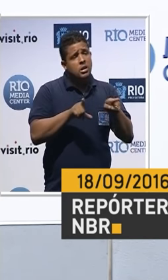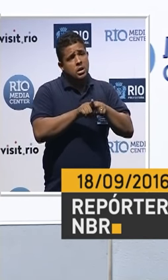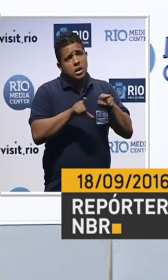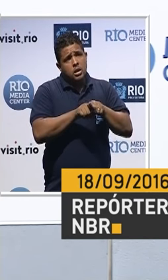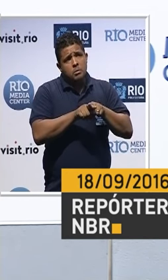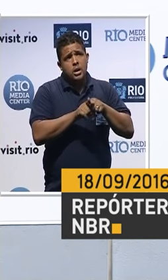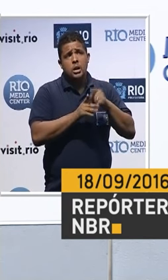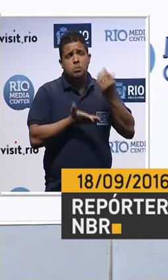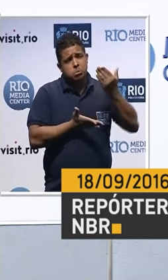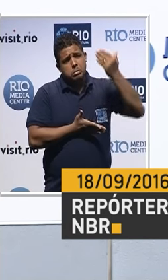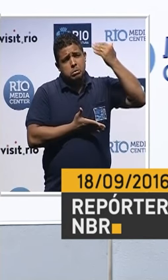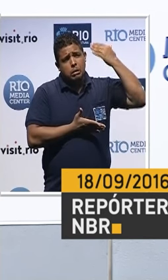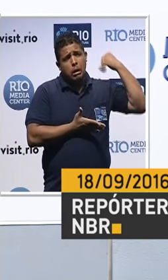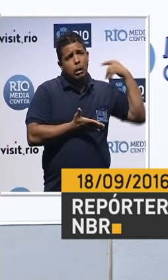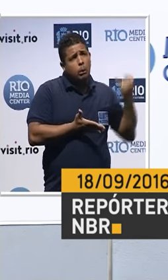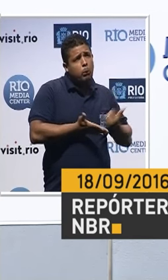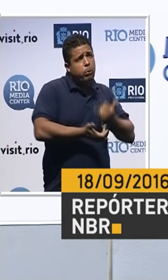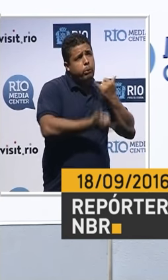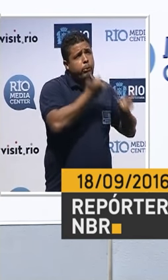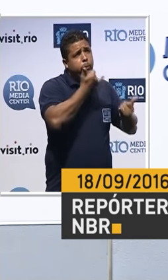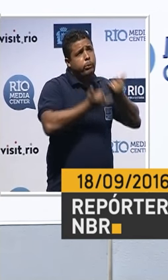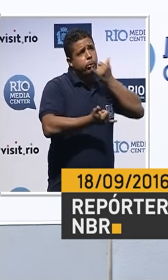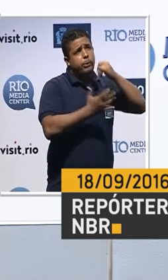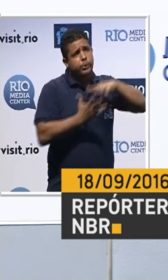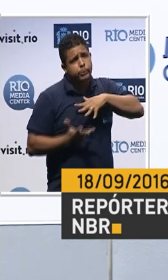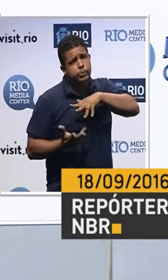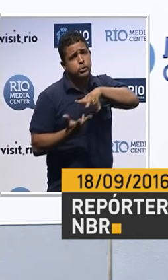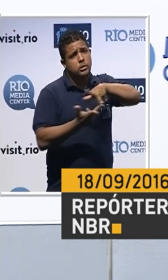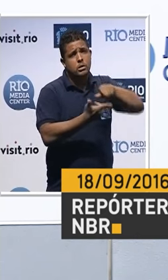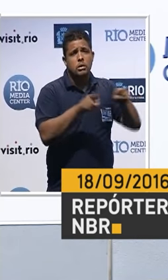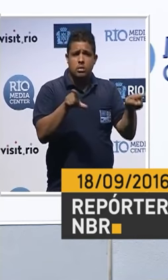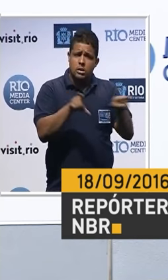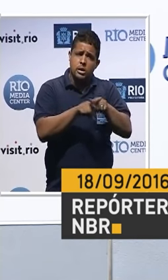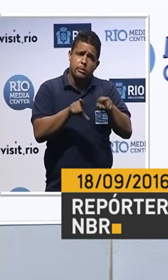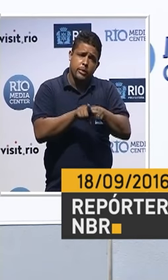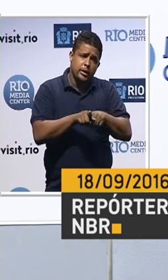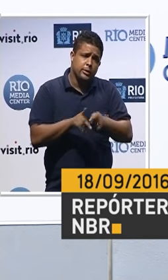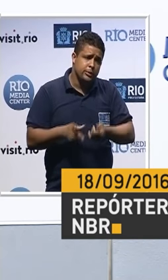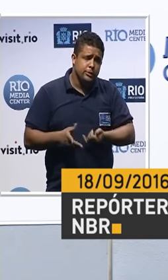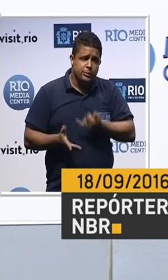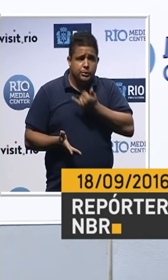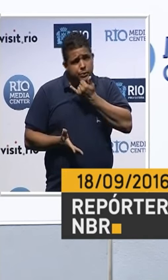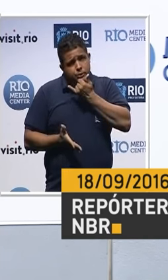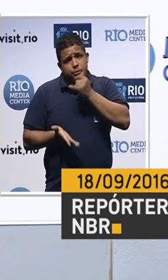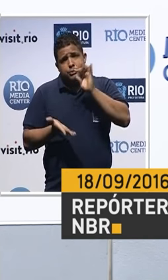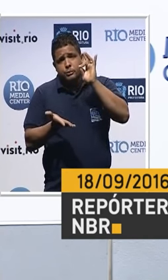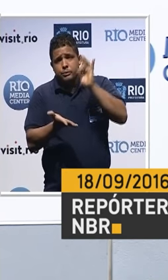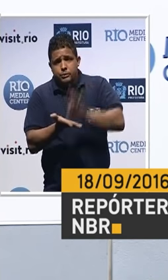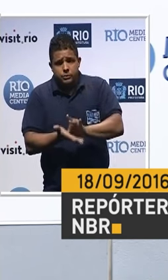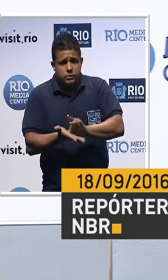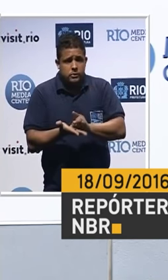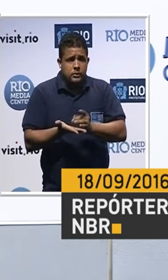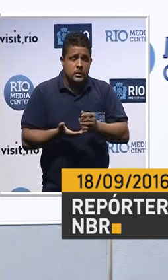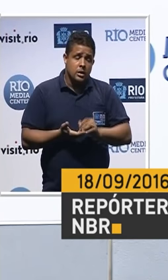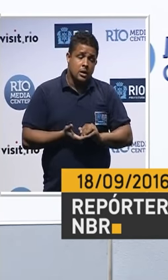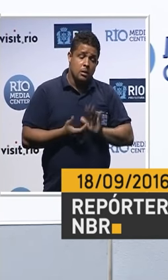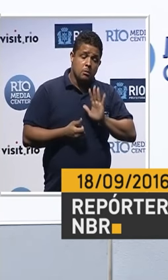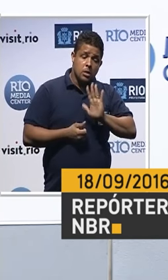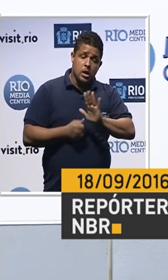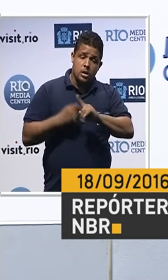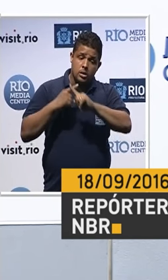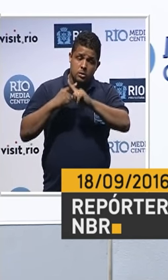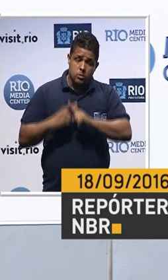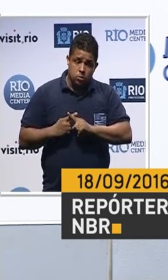principais competições do mundo, da modalidade, infelizmente. Com relação ao circuito,